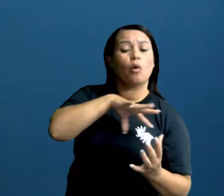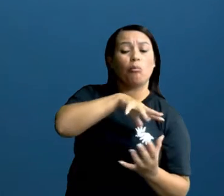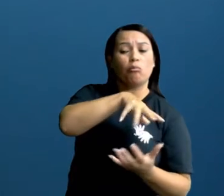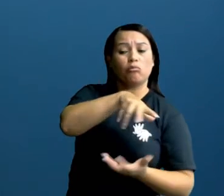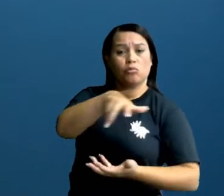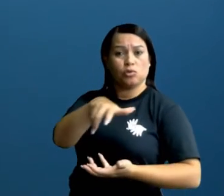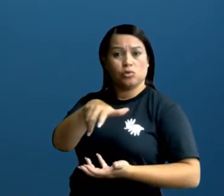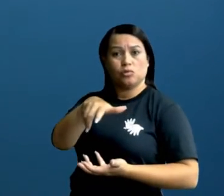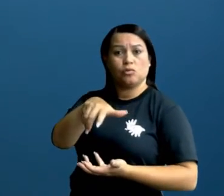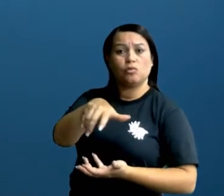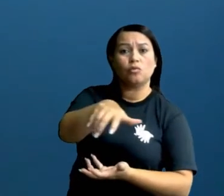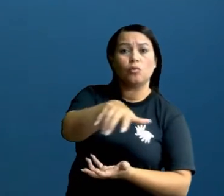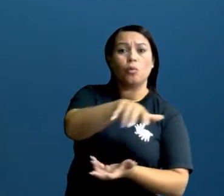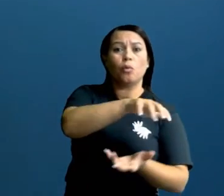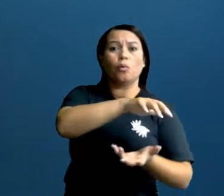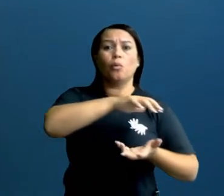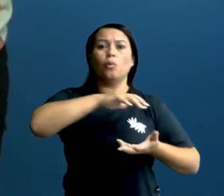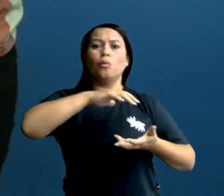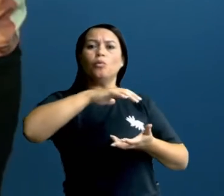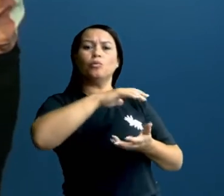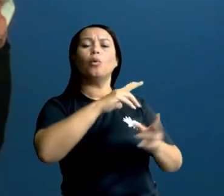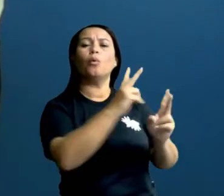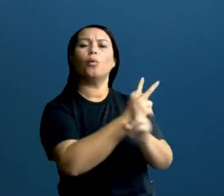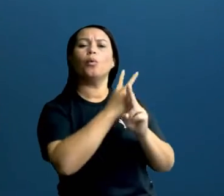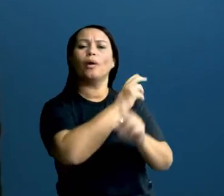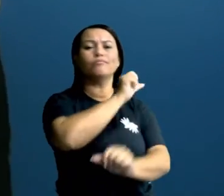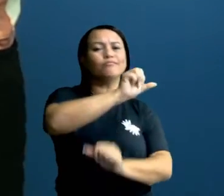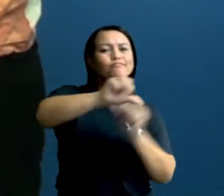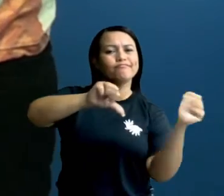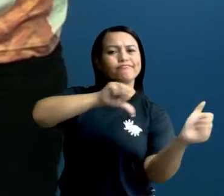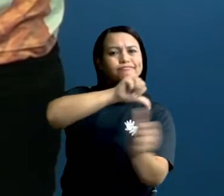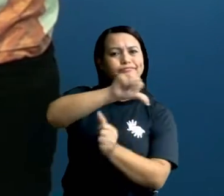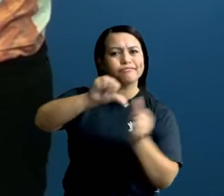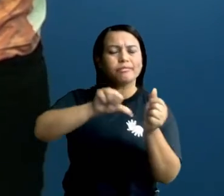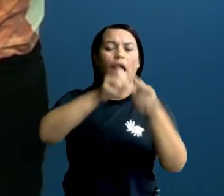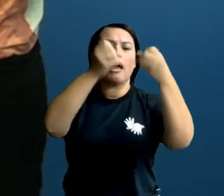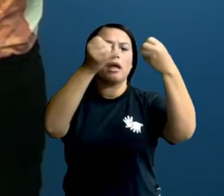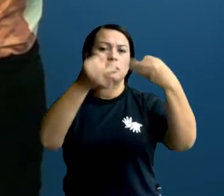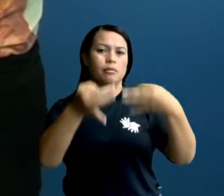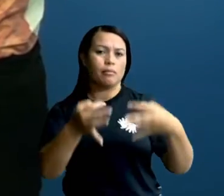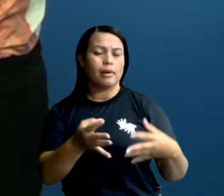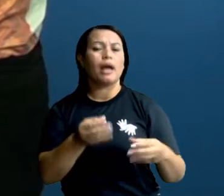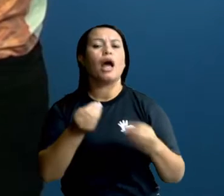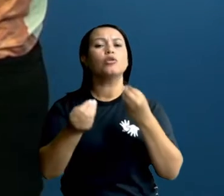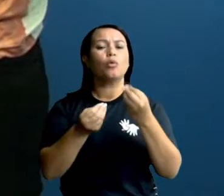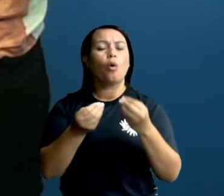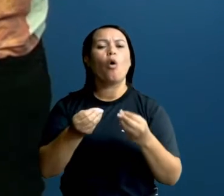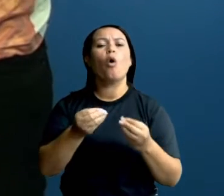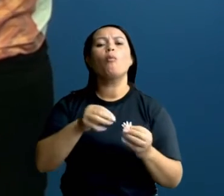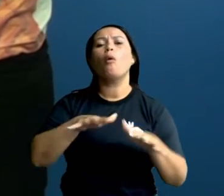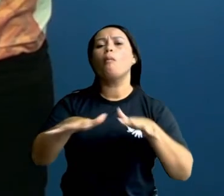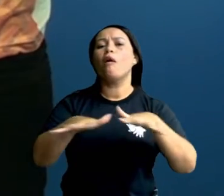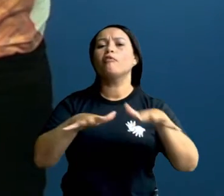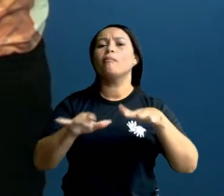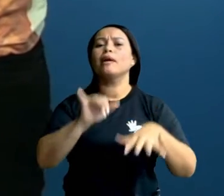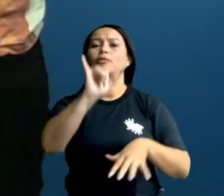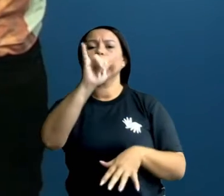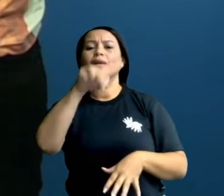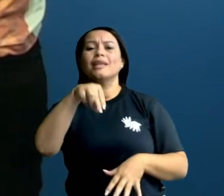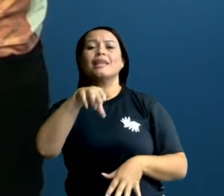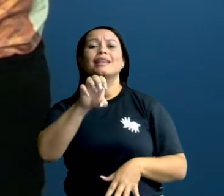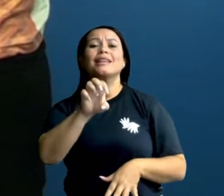sentido e os ventos fazem um movimento contrário, e isso é explicado pela física como movimento de inércia, né? Ou seja, os corpos